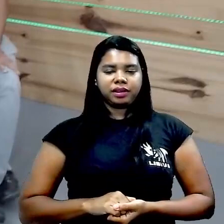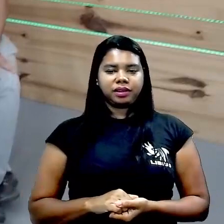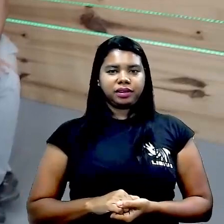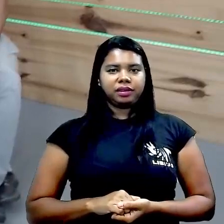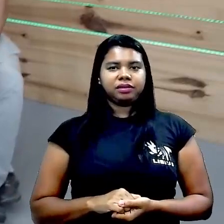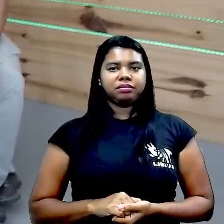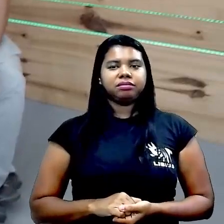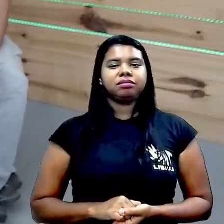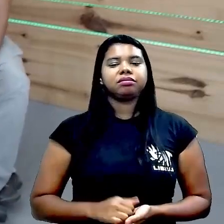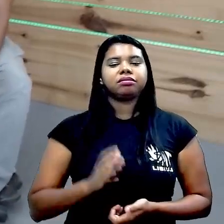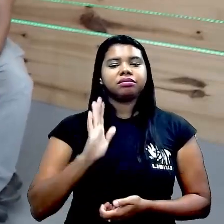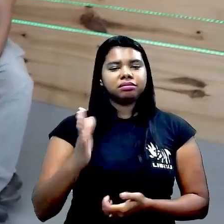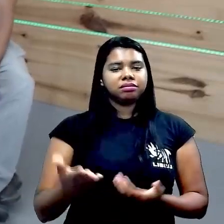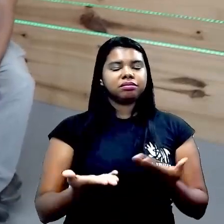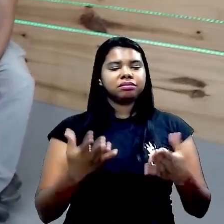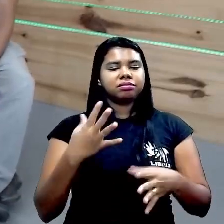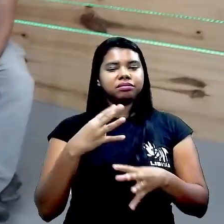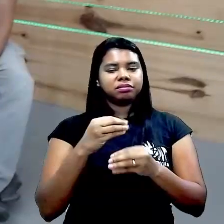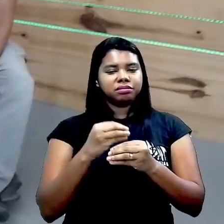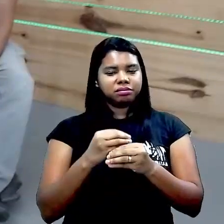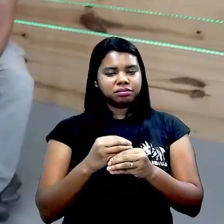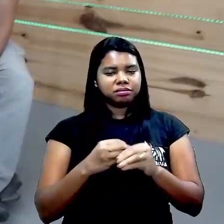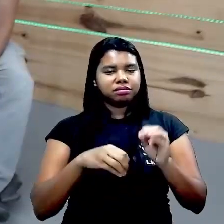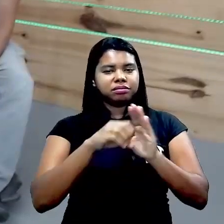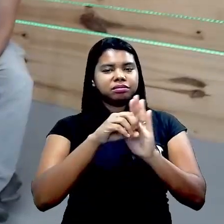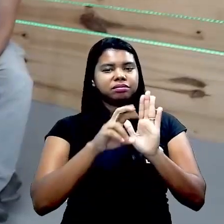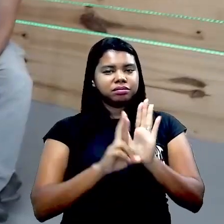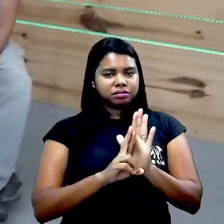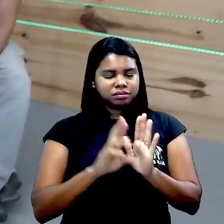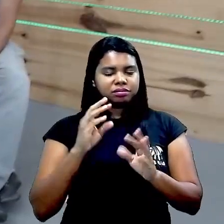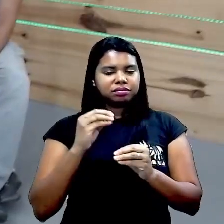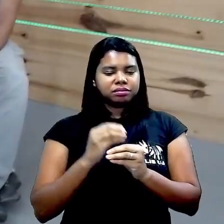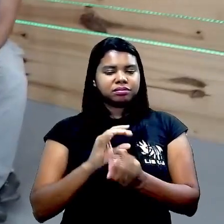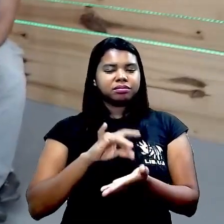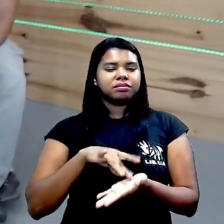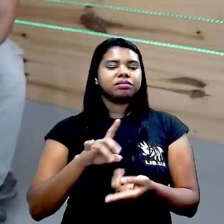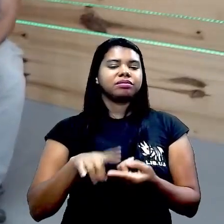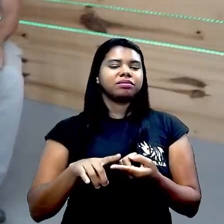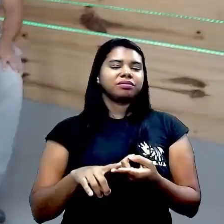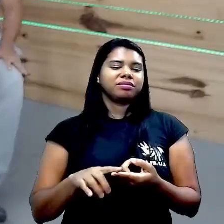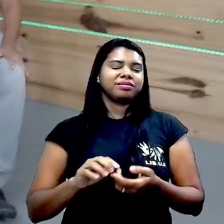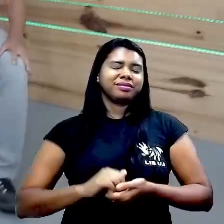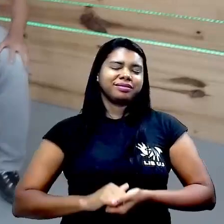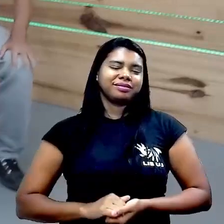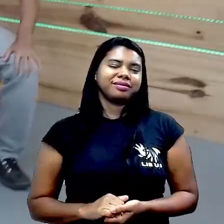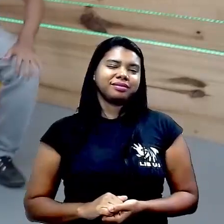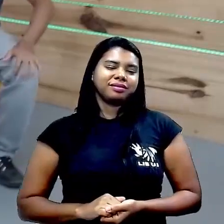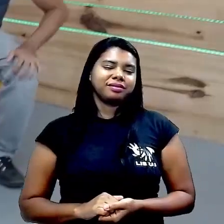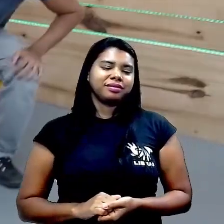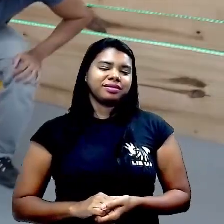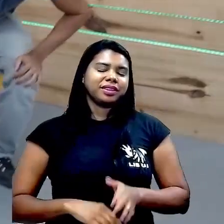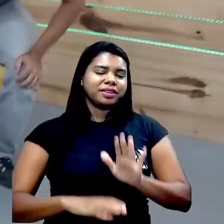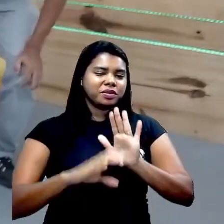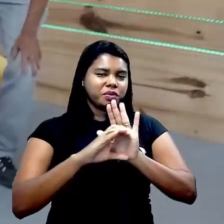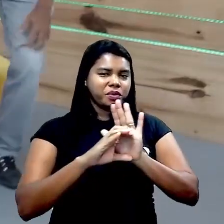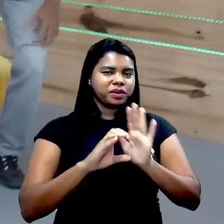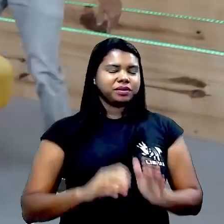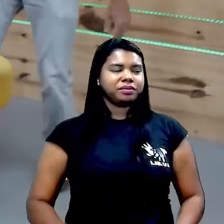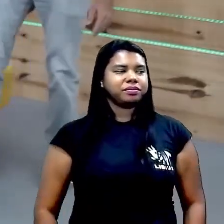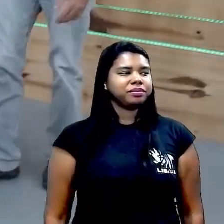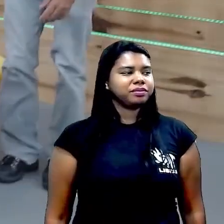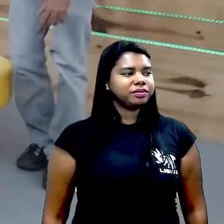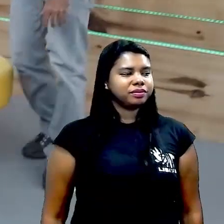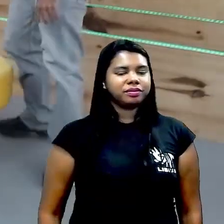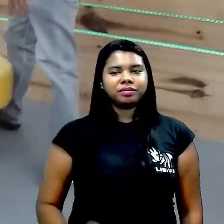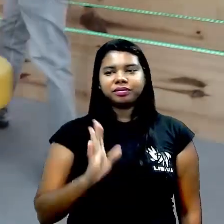isso daí, você já vai estar incrementando o seu currículo de alguma forma. Então, vamos lá ver esse código aí tão falado,